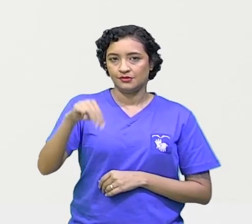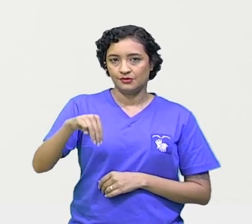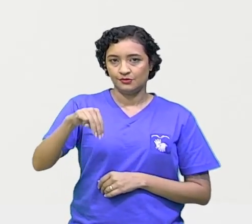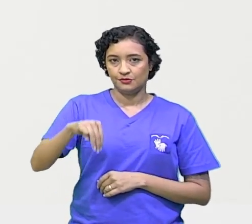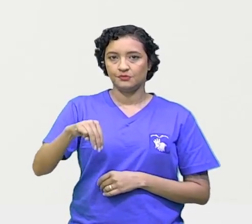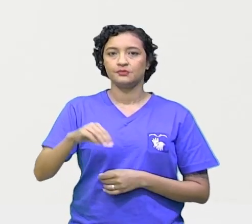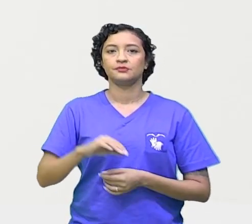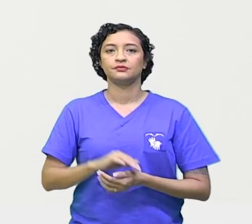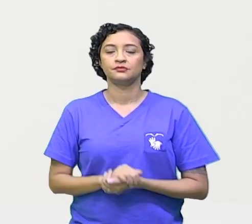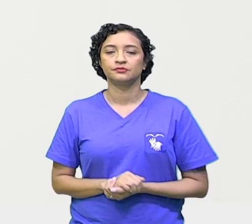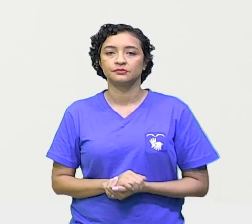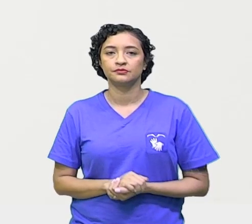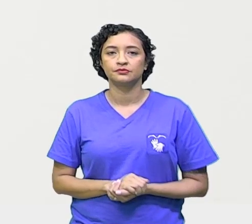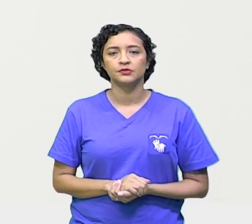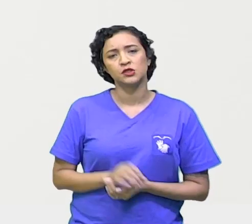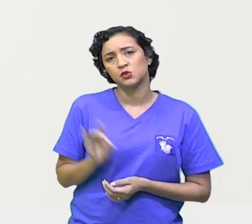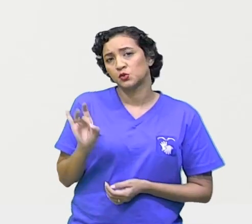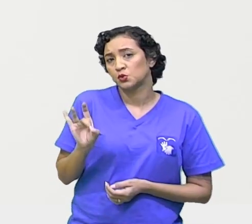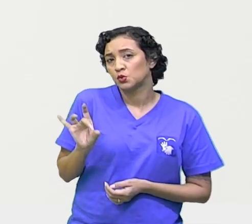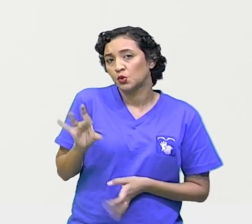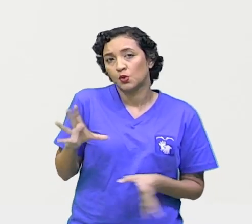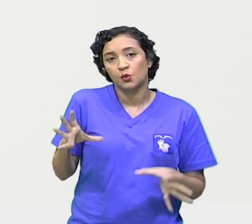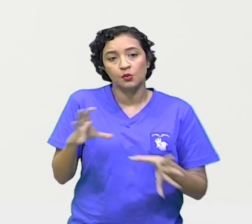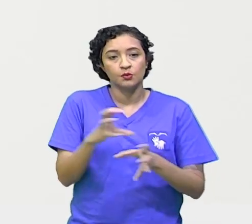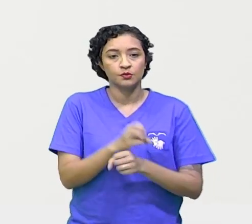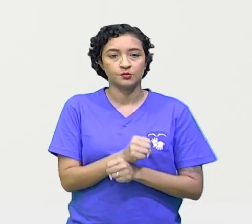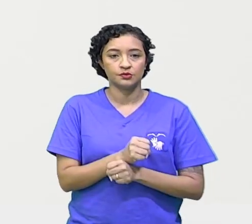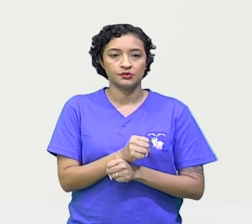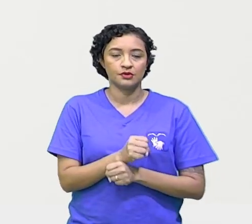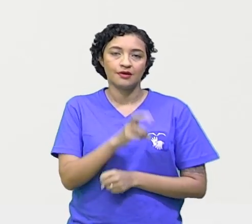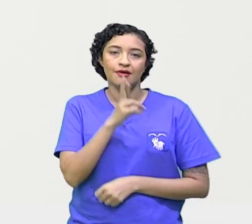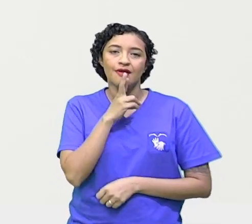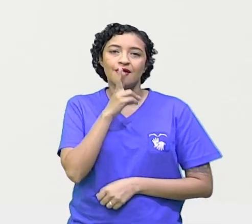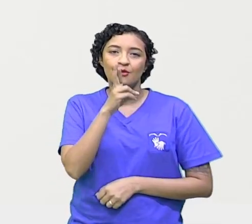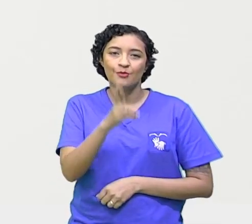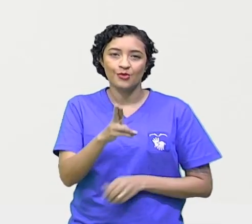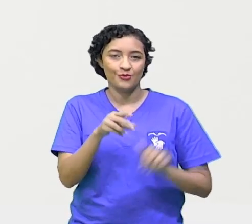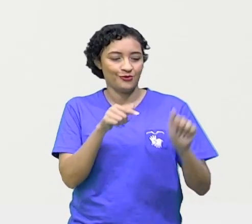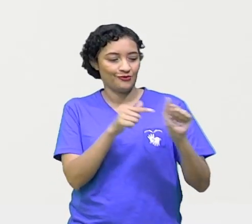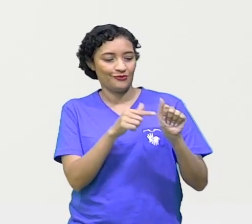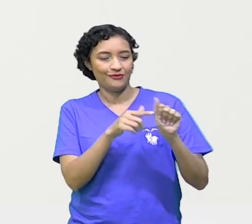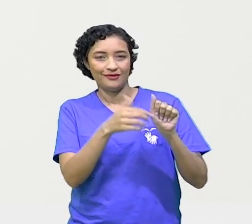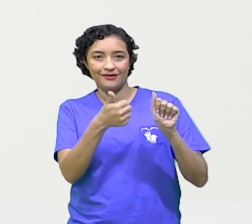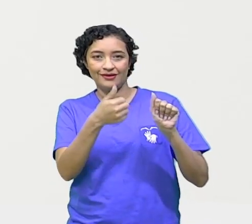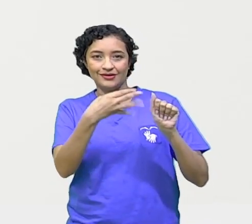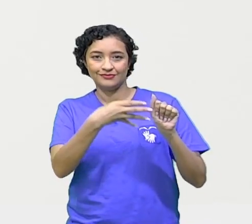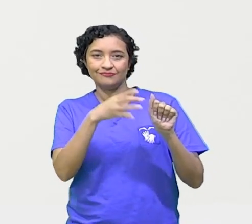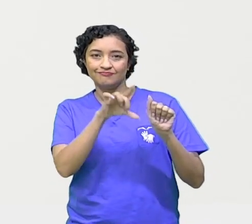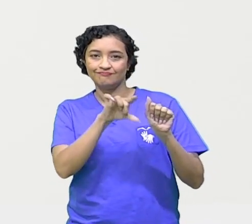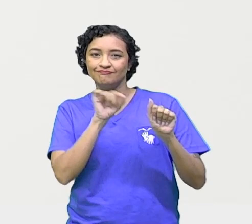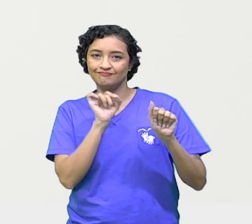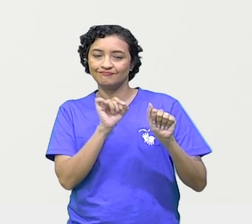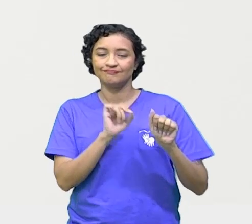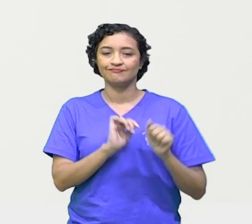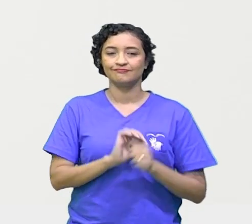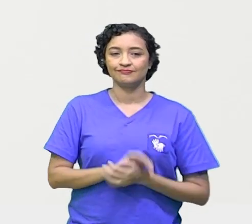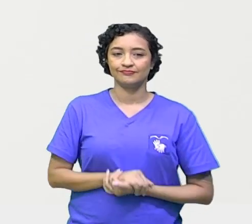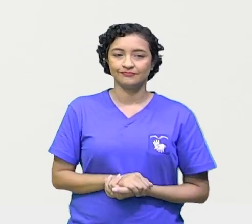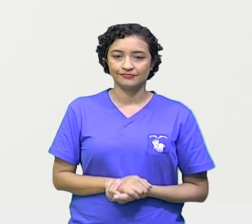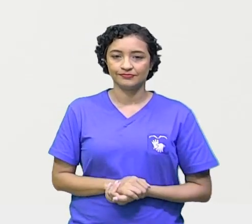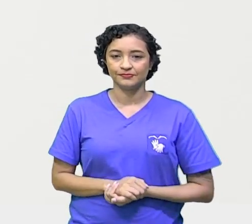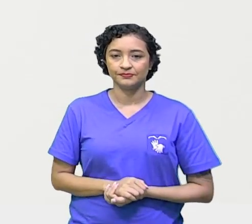centímetros. Muito bem, é só fazer a contagem. Resposta, letra A, 14.